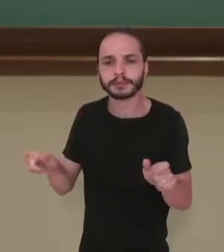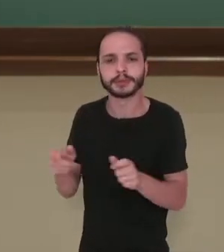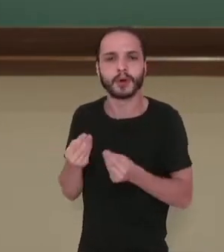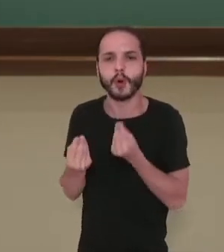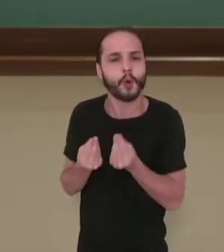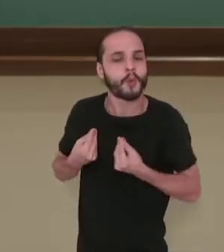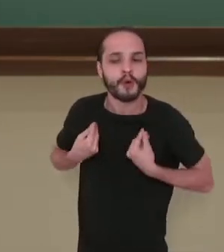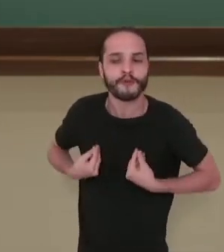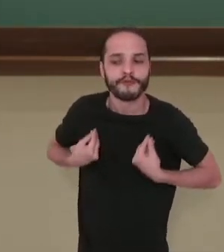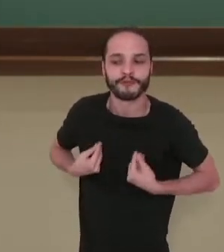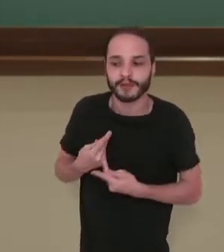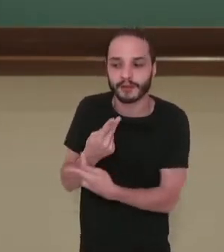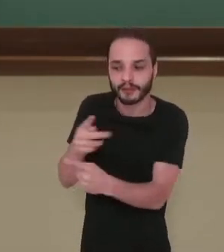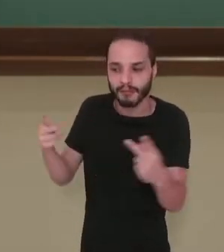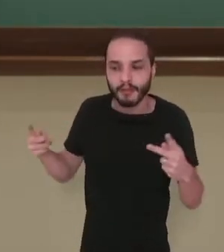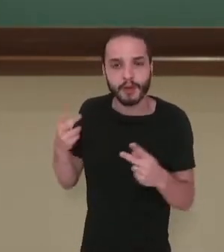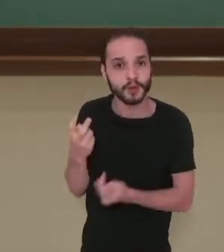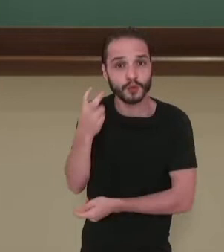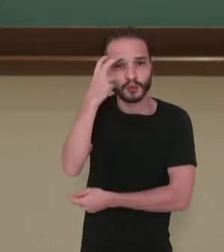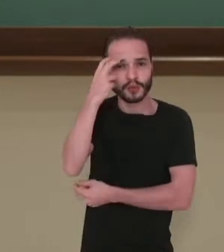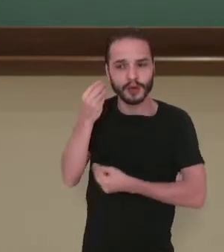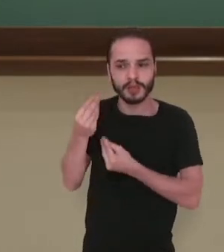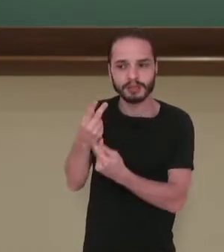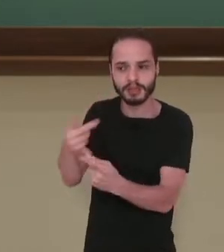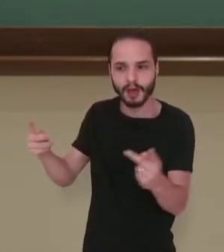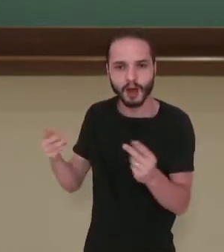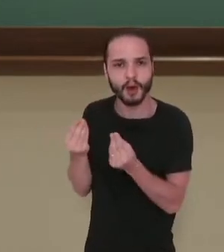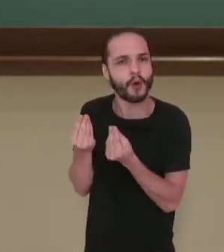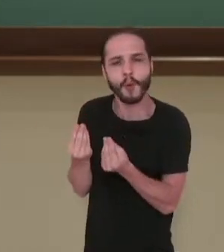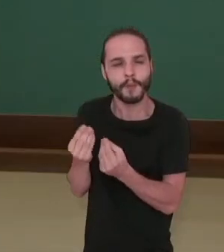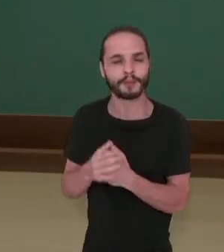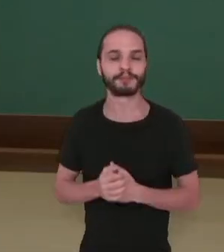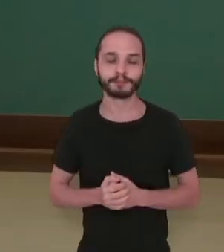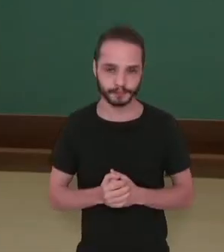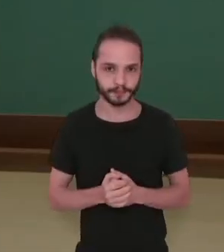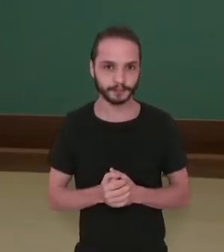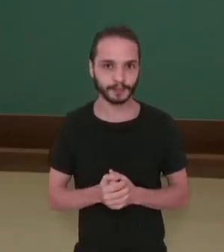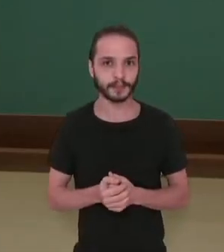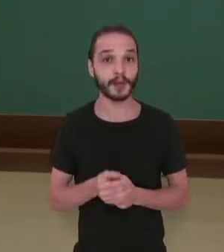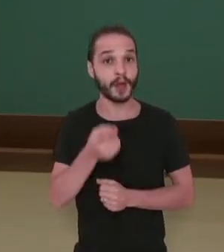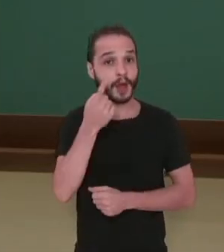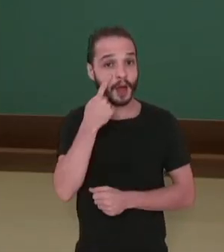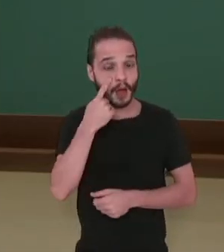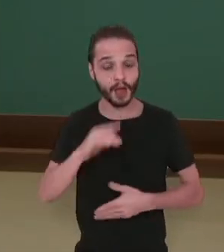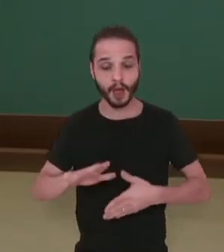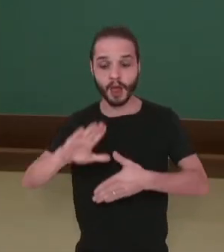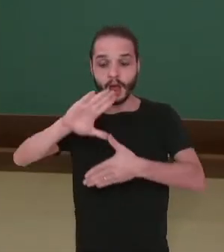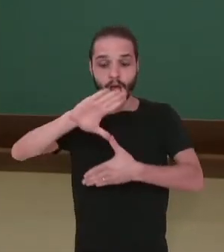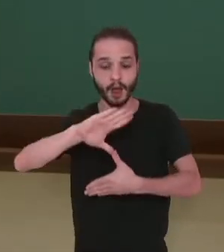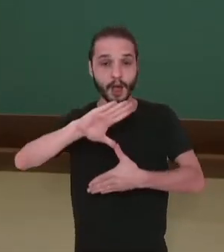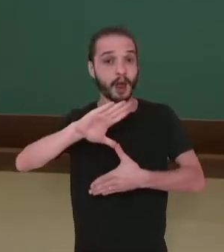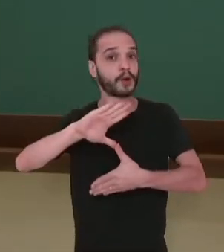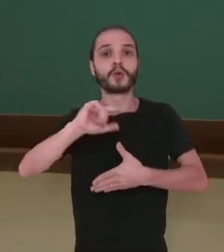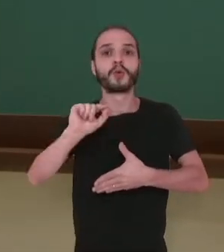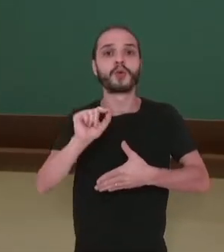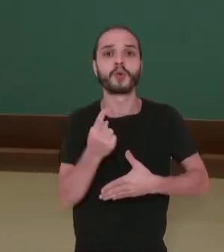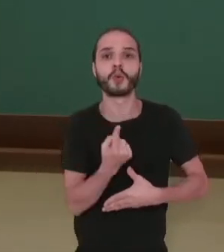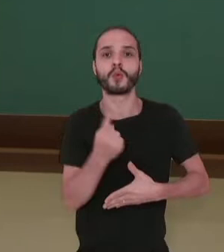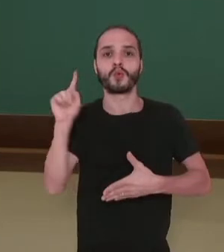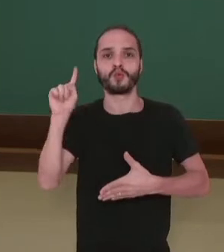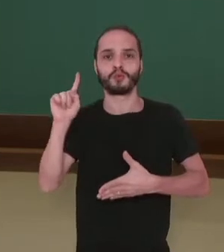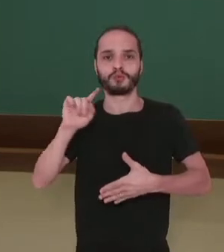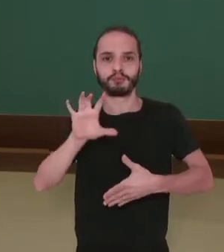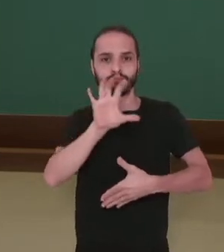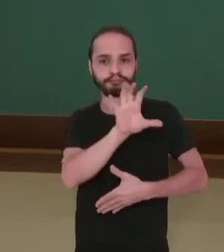portanto, então, a cultura desse povo, tá? Então, veja bem, a América foi o último continente a ser